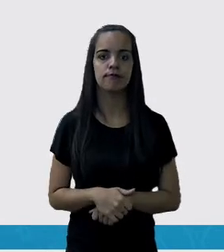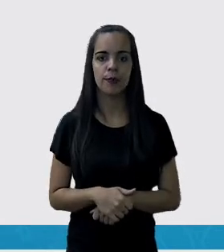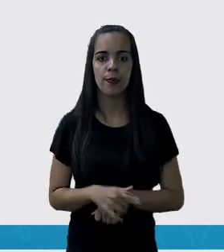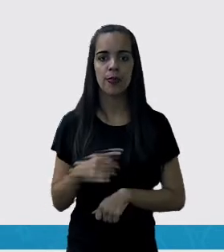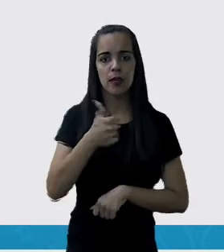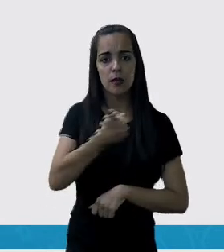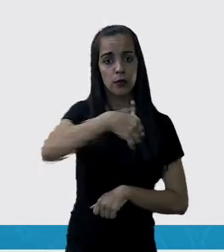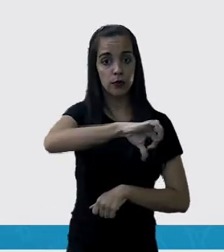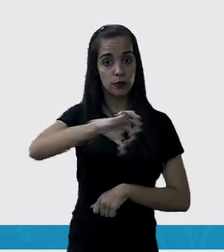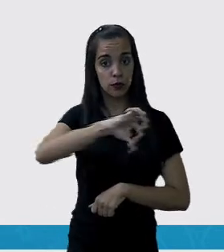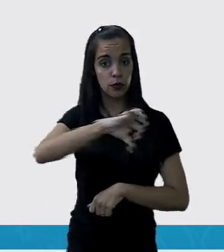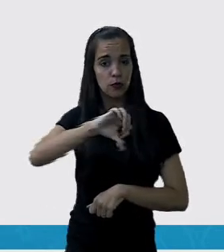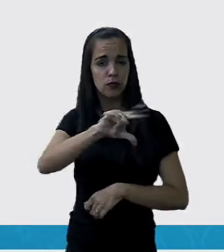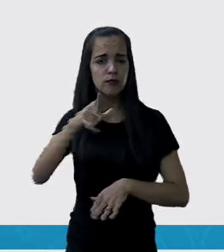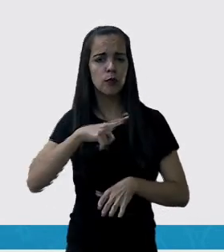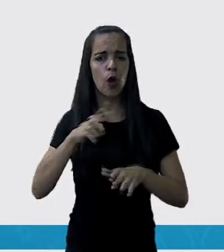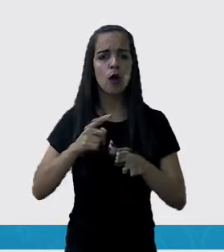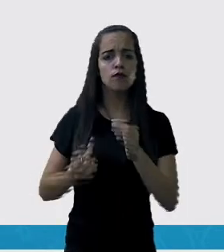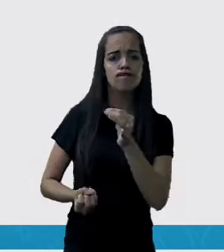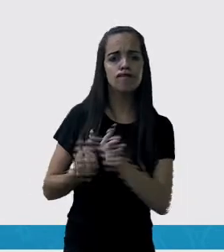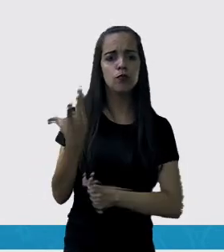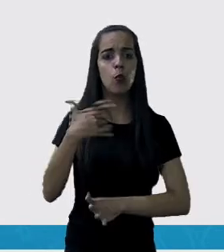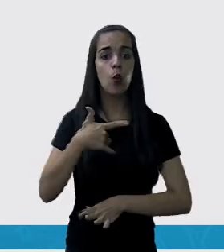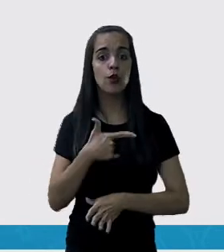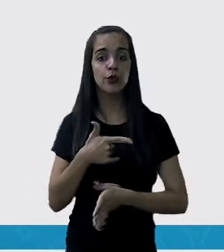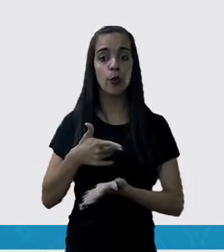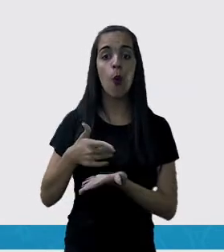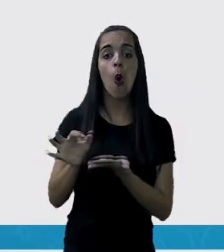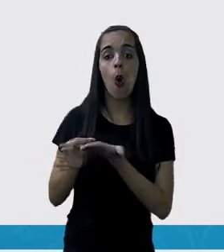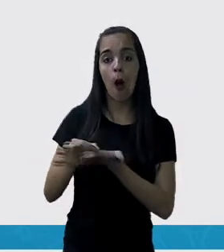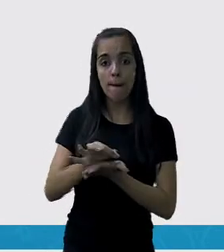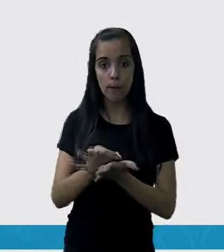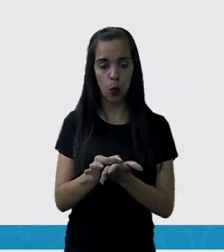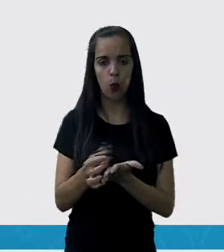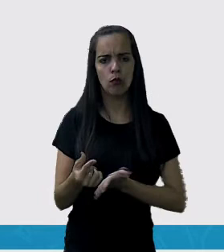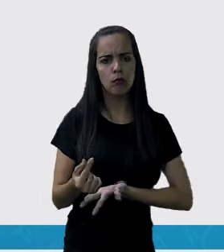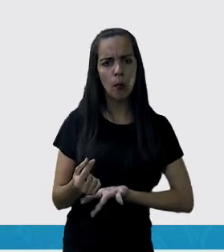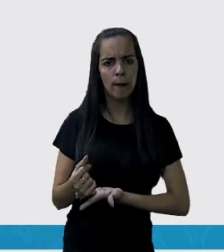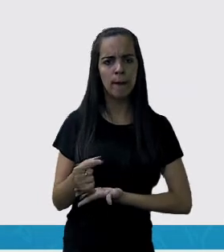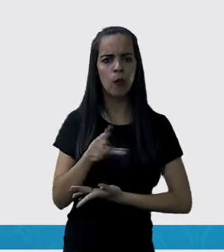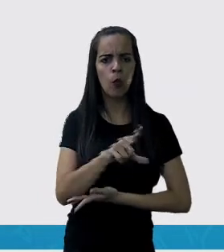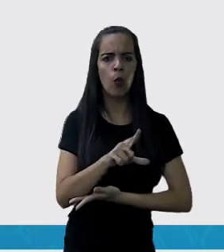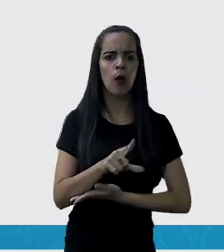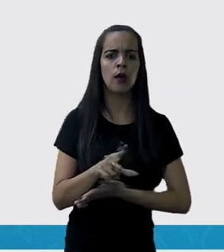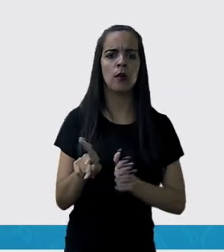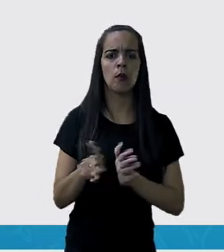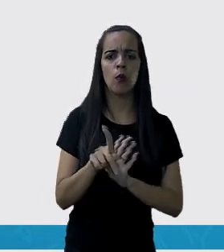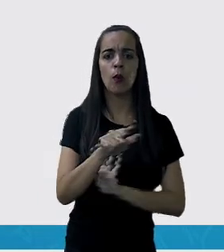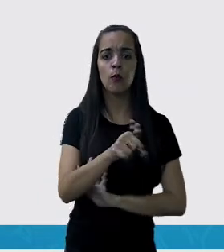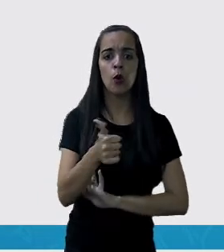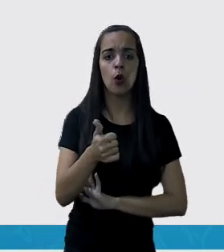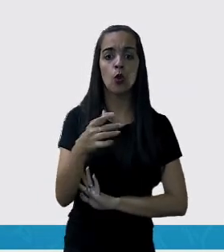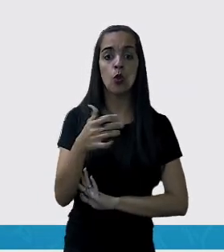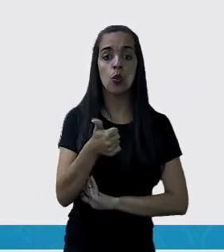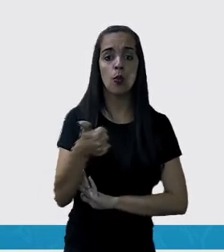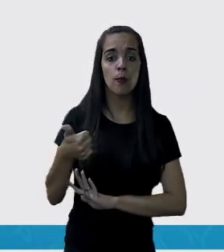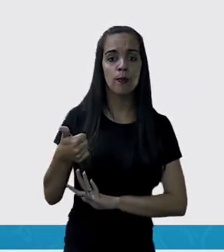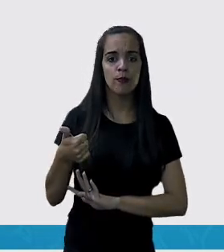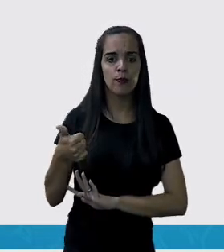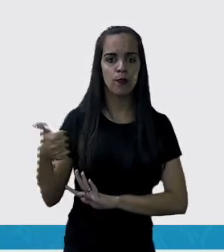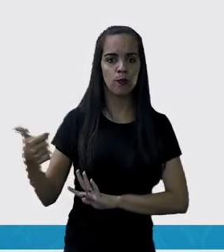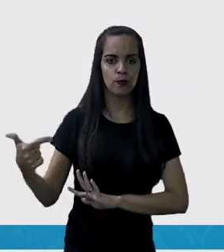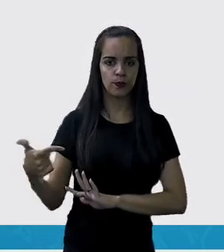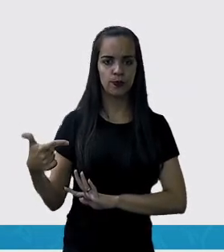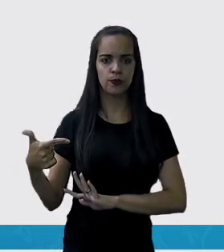a 12 dos 15 países membros. Então percebam que, mesmo a